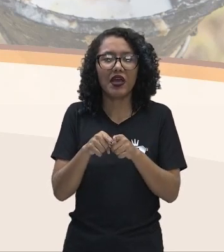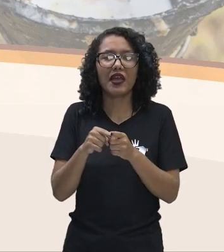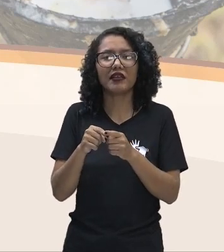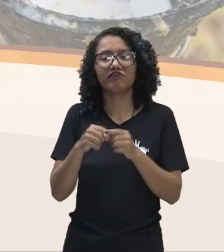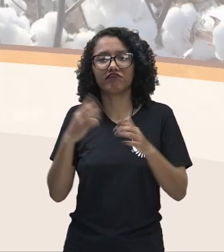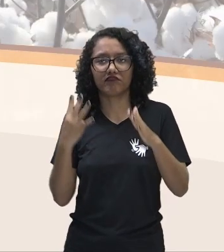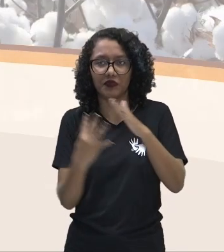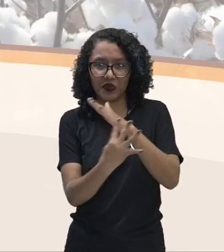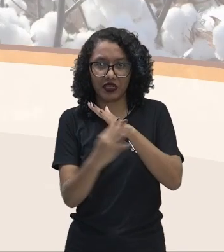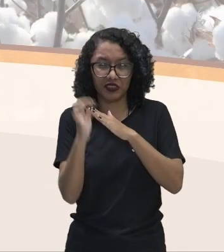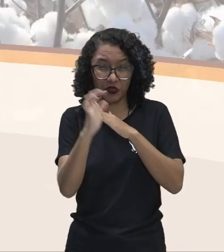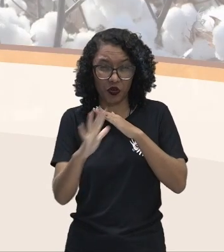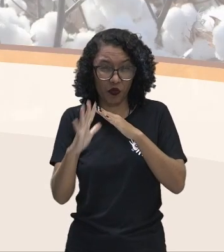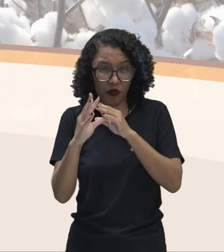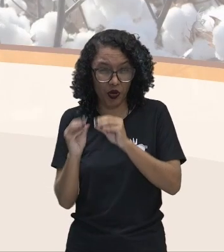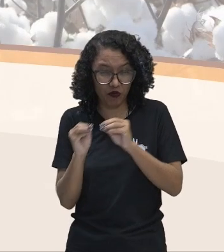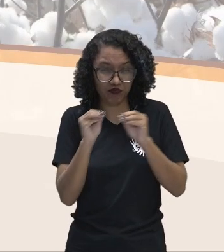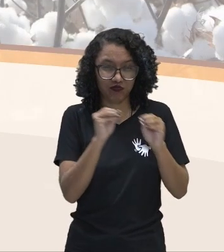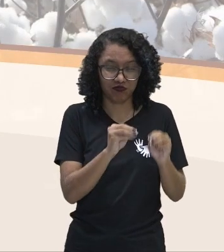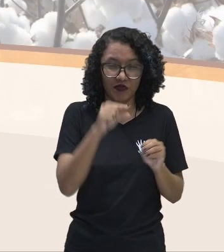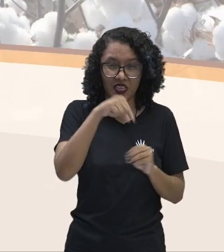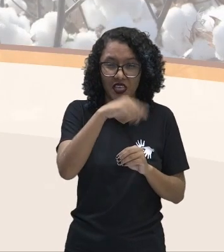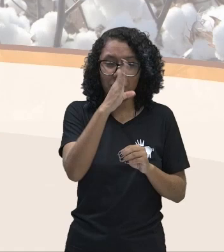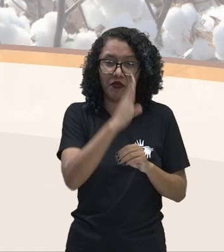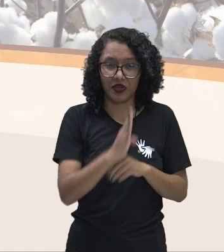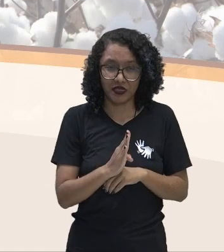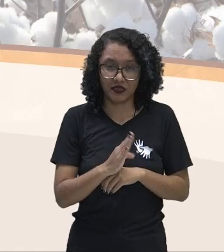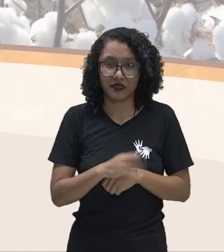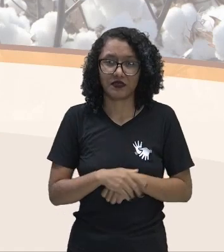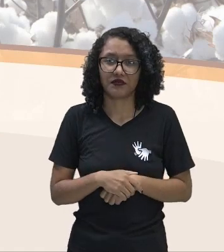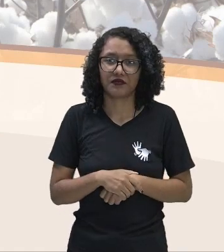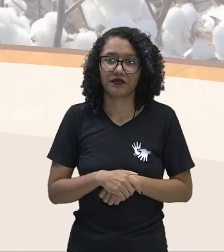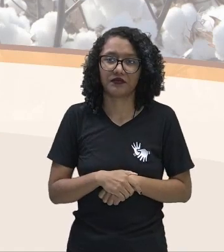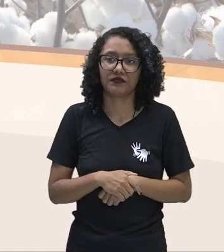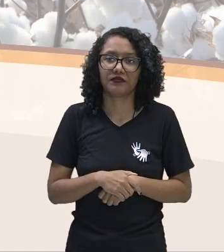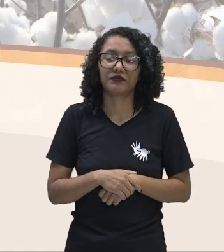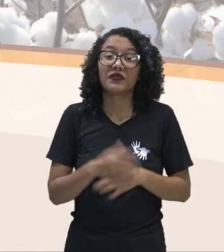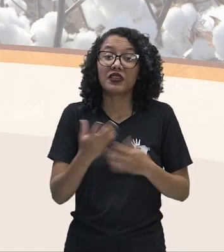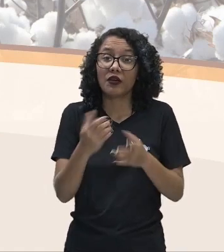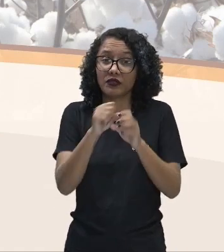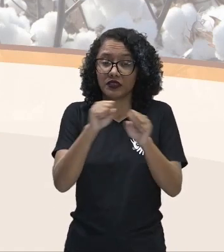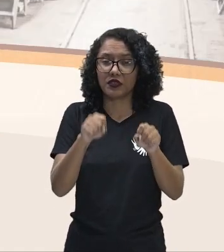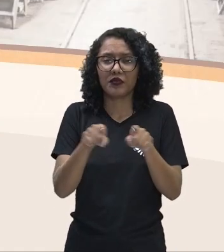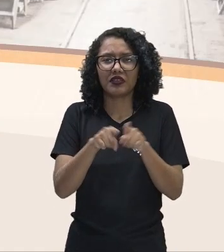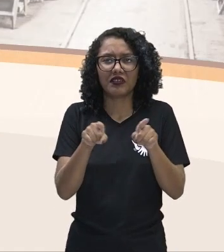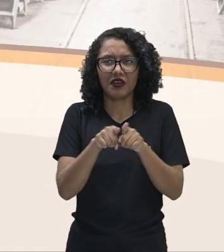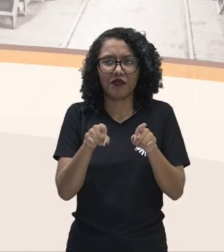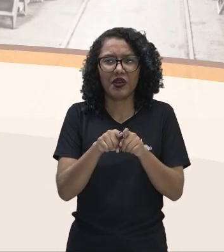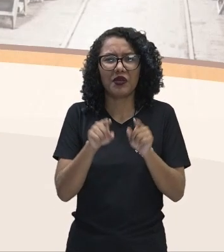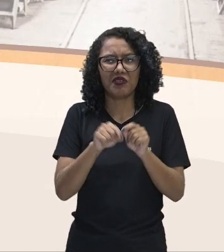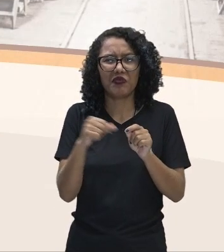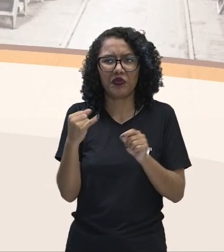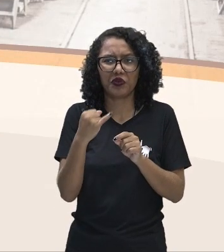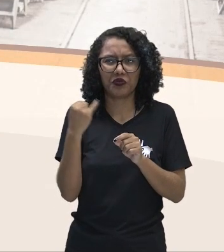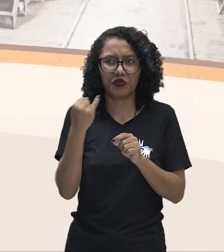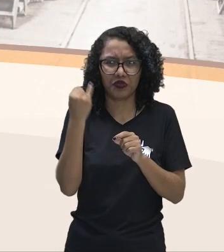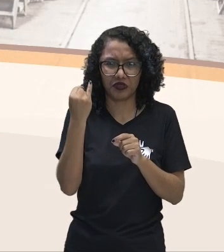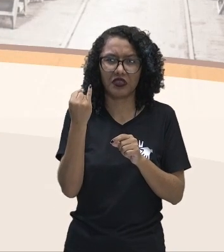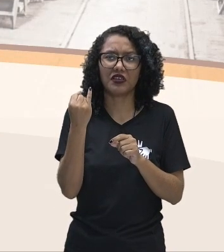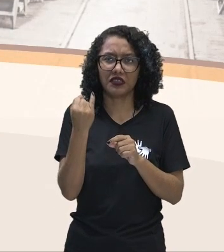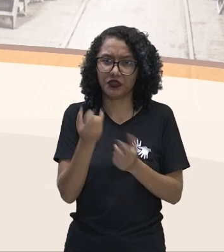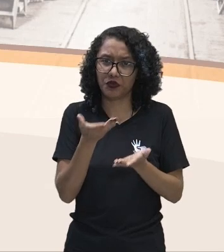de mão de obra do sistema trabalhista aqui no Brasil também vai ser impactante para as primeiras